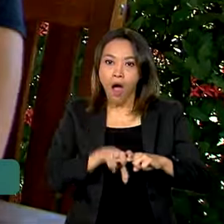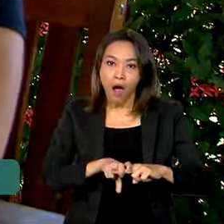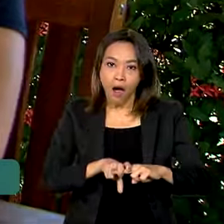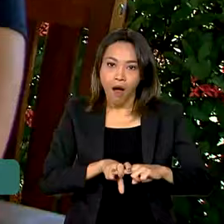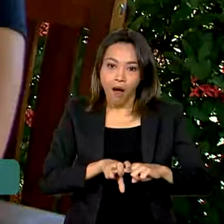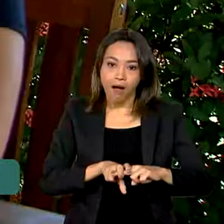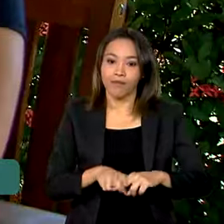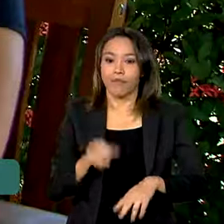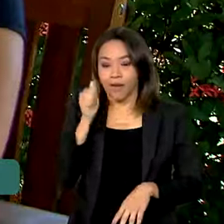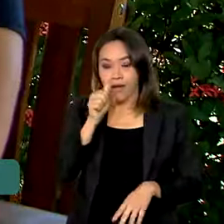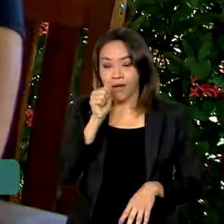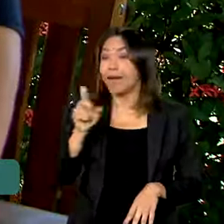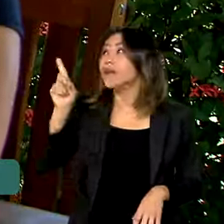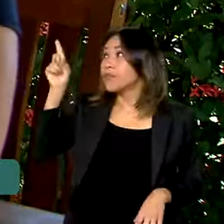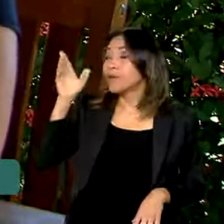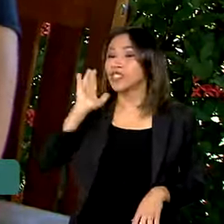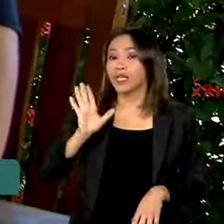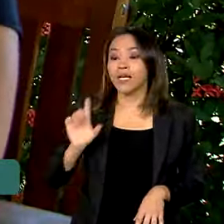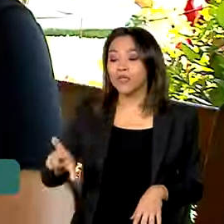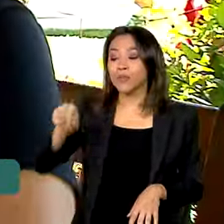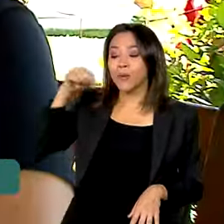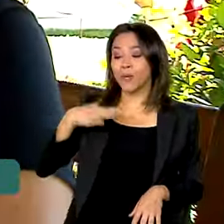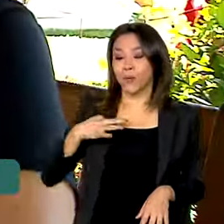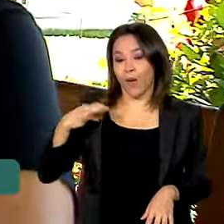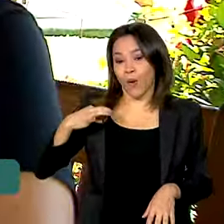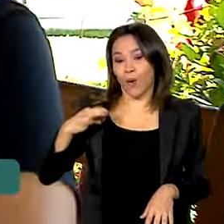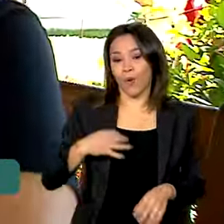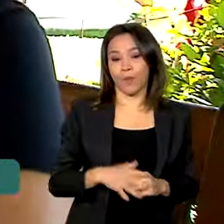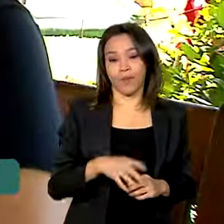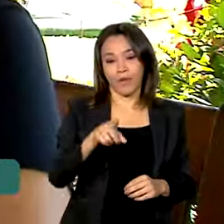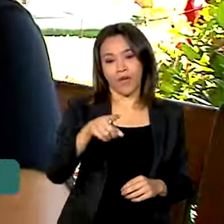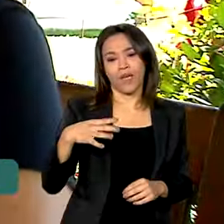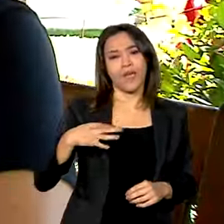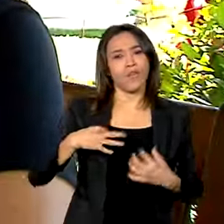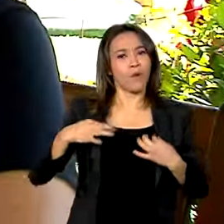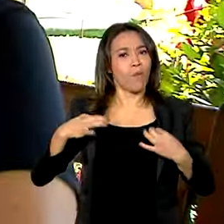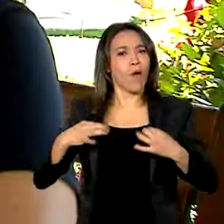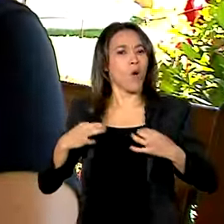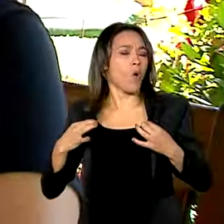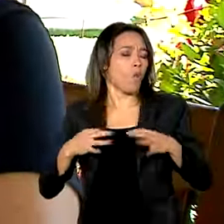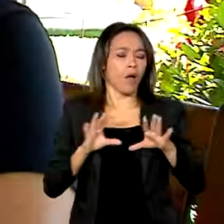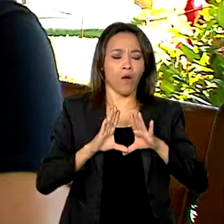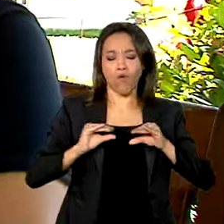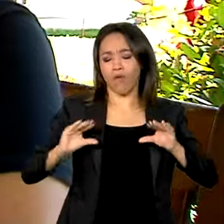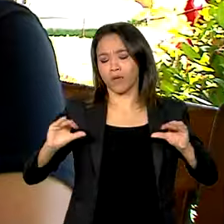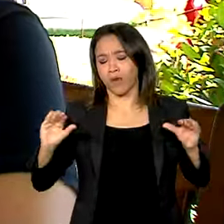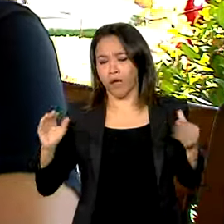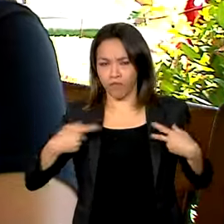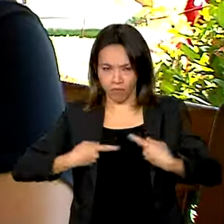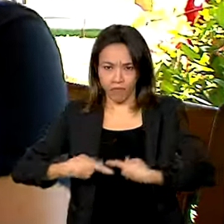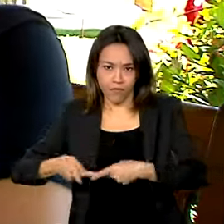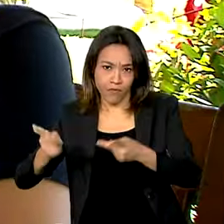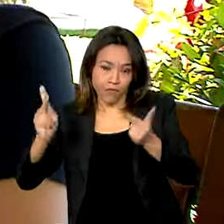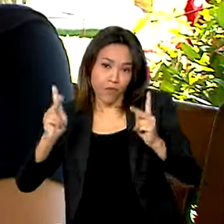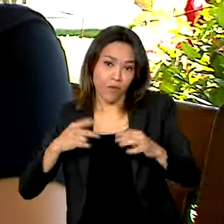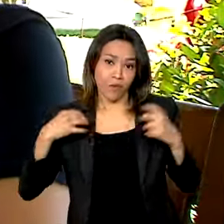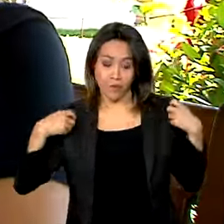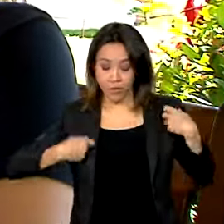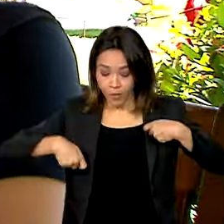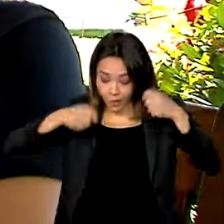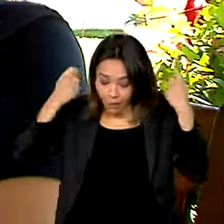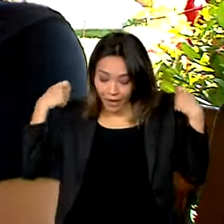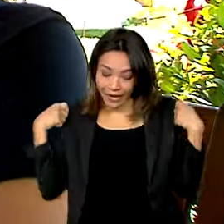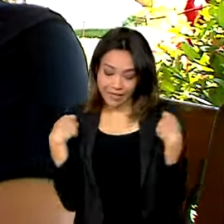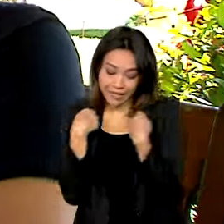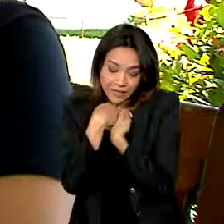essa candidata já separou a roupa eu vou com uma roupa bem confortável de preferência levar uma agasalho que a